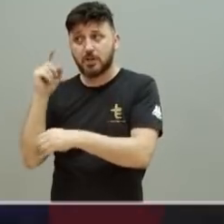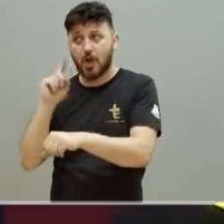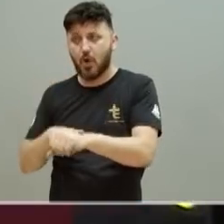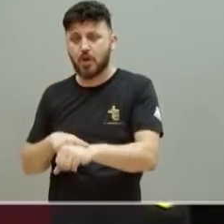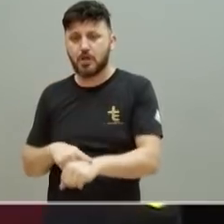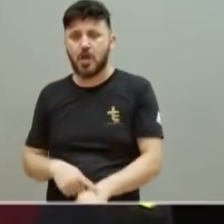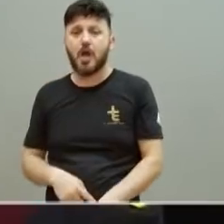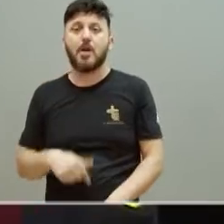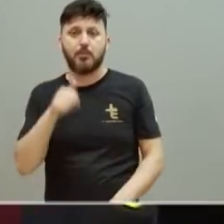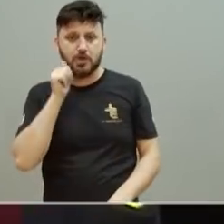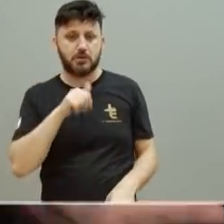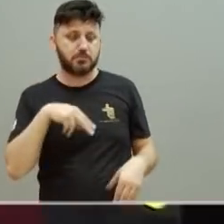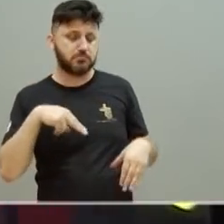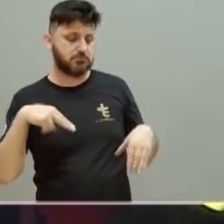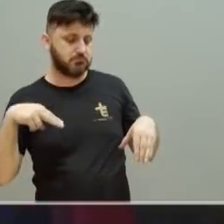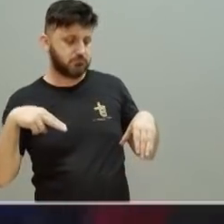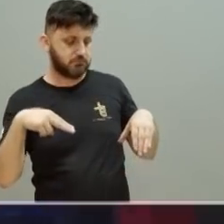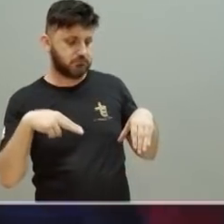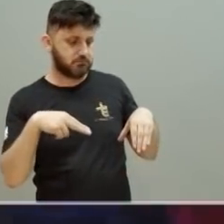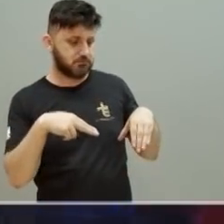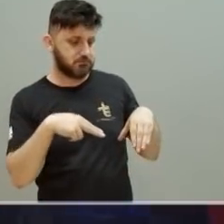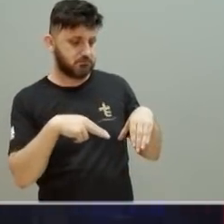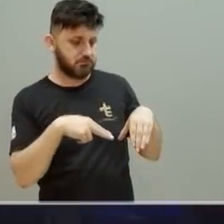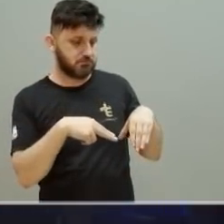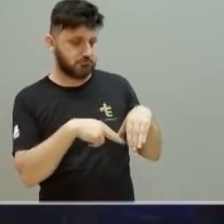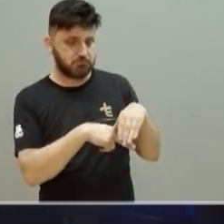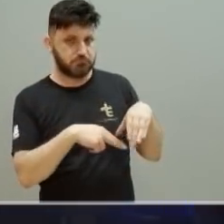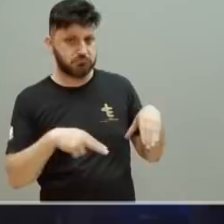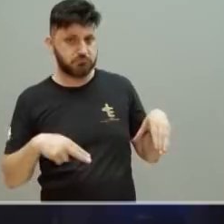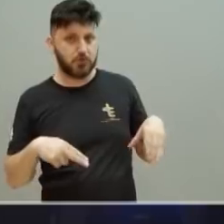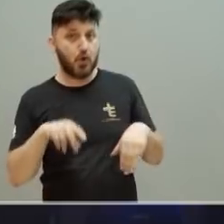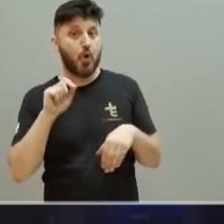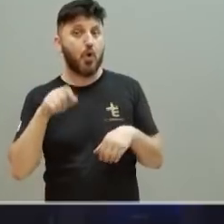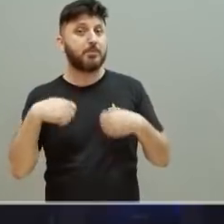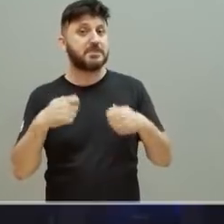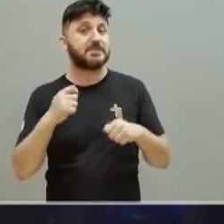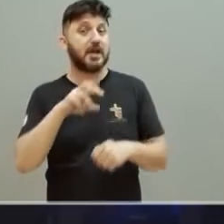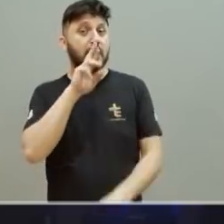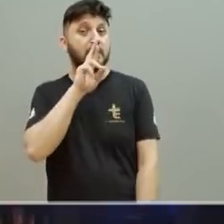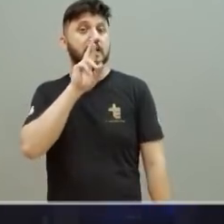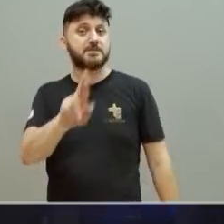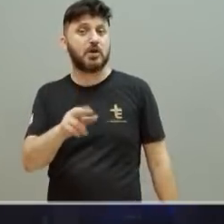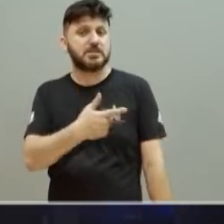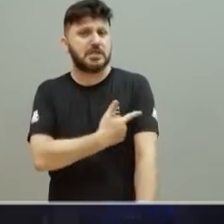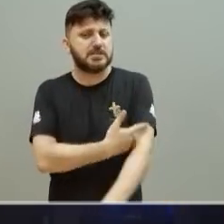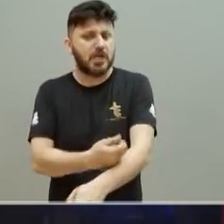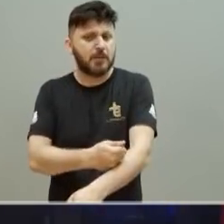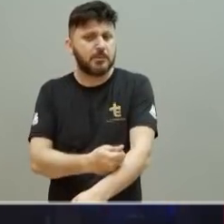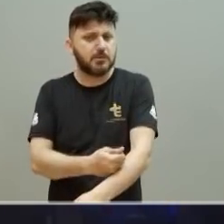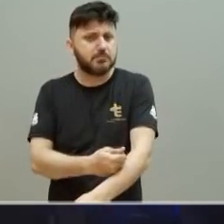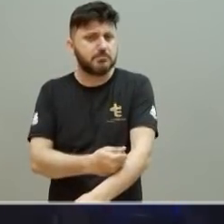os exames. Eu preciso falar para vocês o resultado do exame.